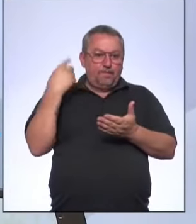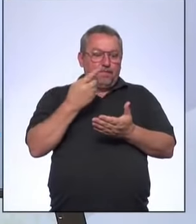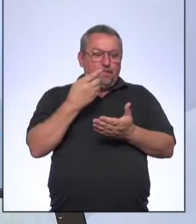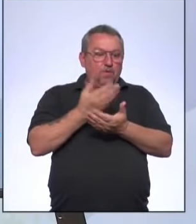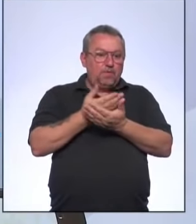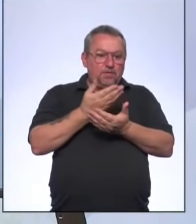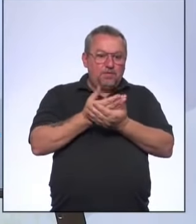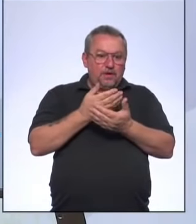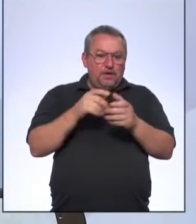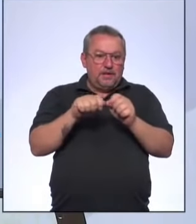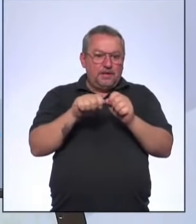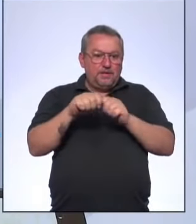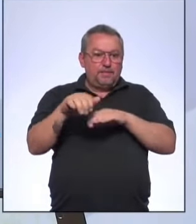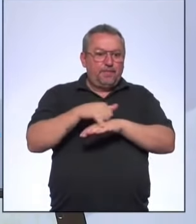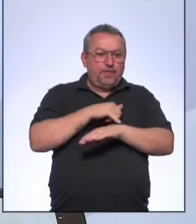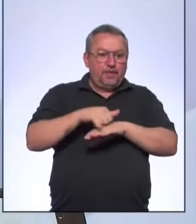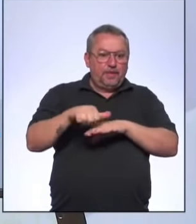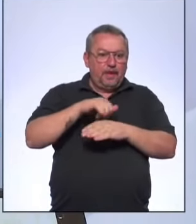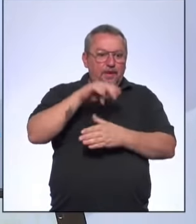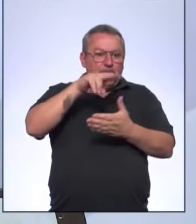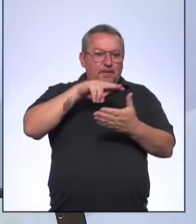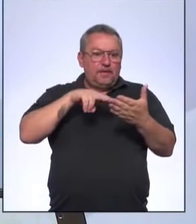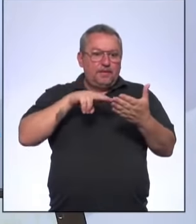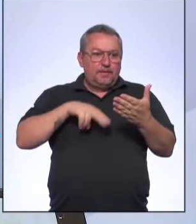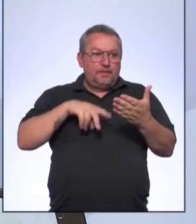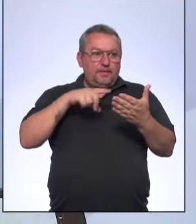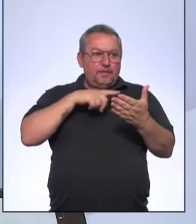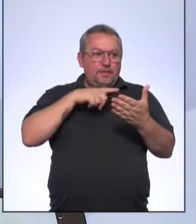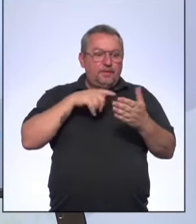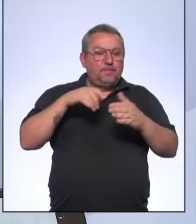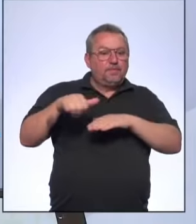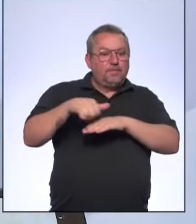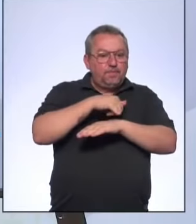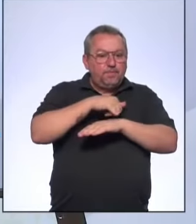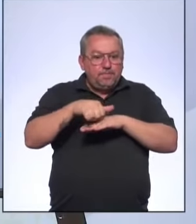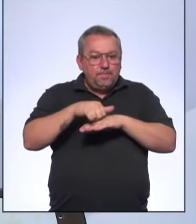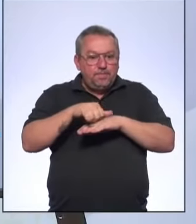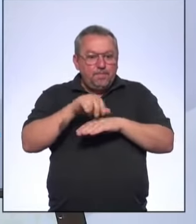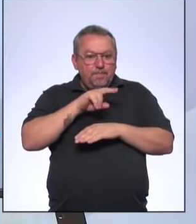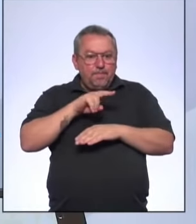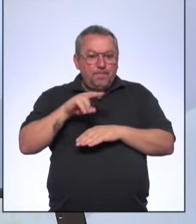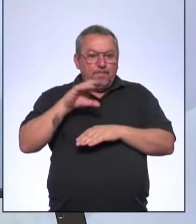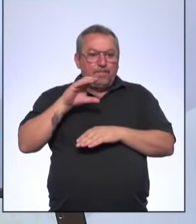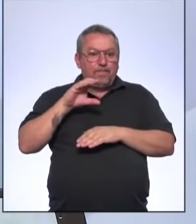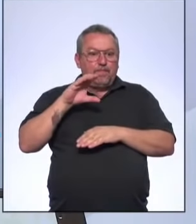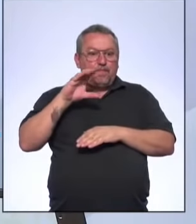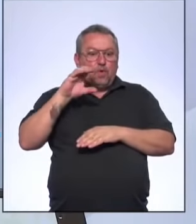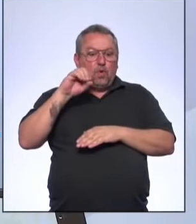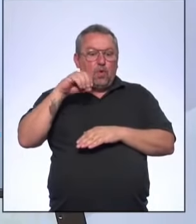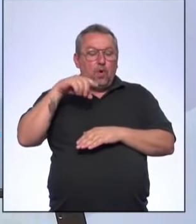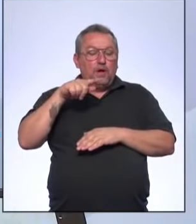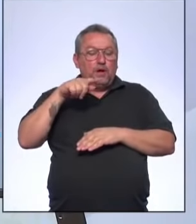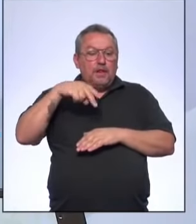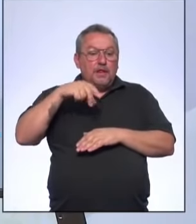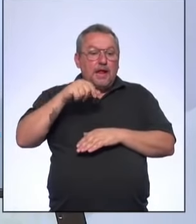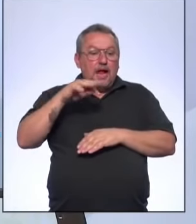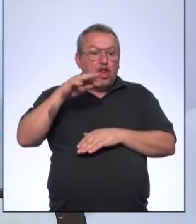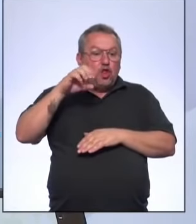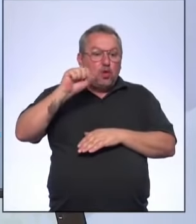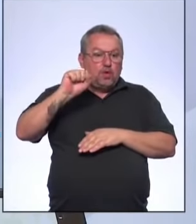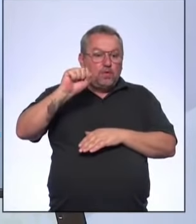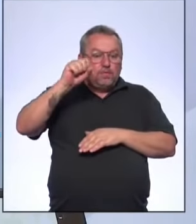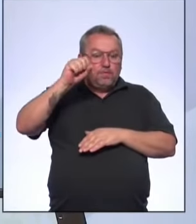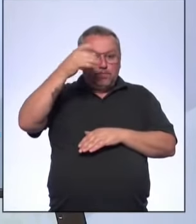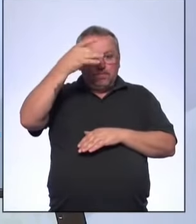aula eu vou falar sobre estratégias de leitura tem uma estratégia de leitura chamada cog nes cognatos o que